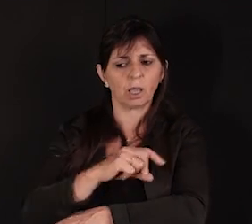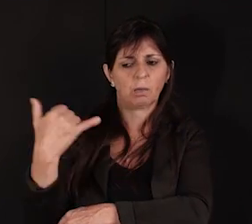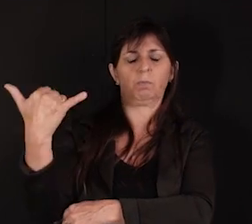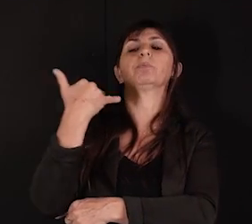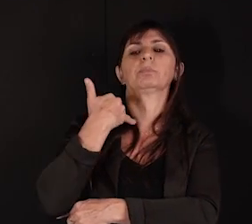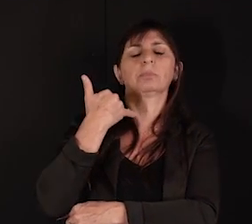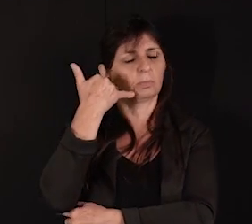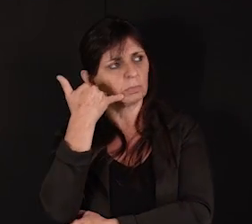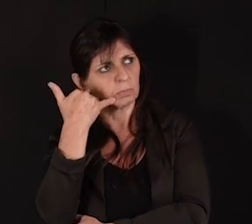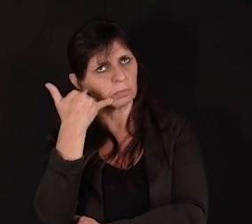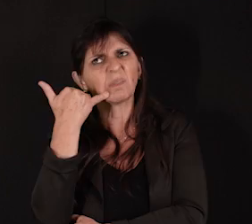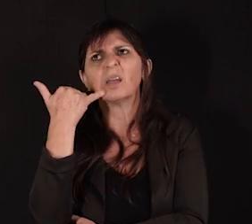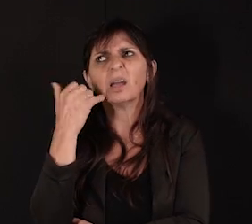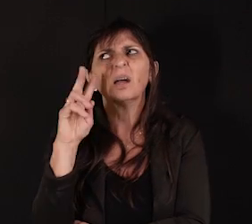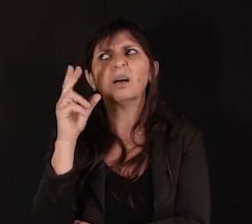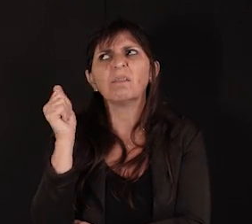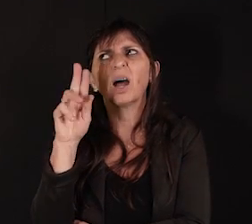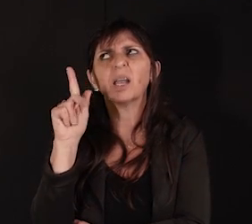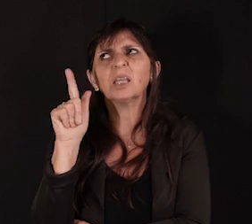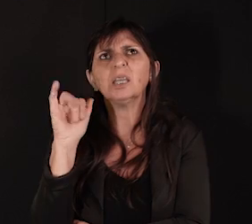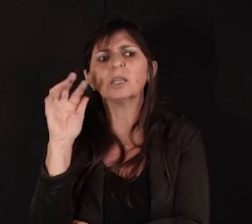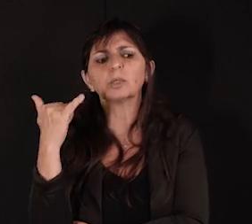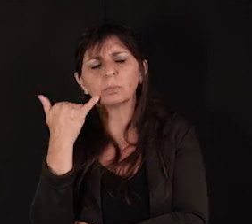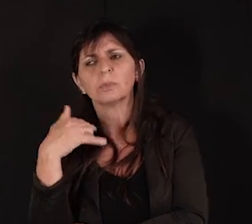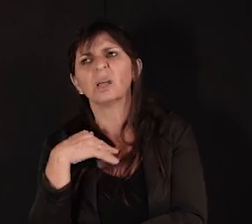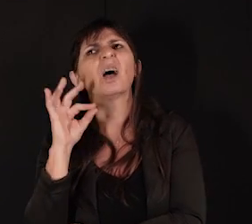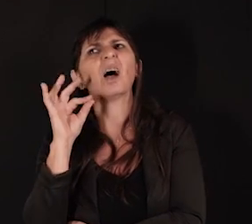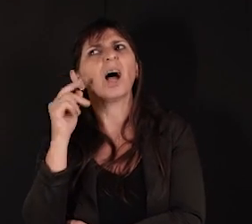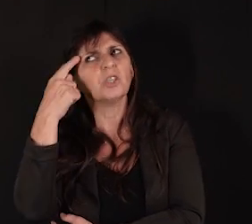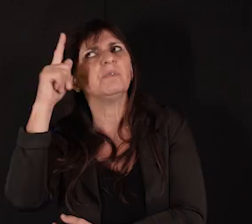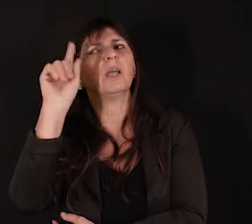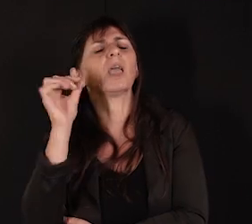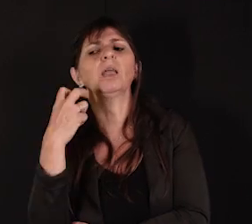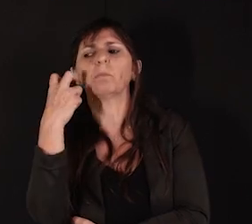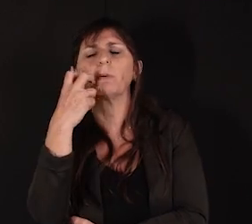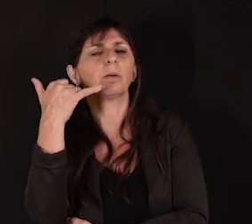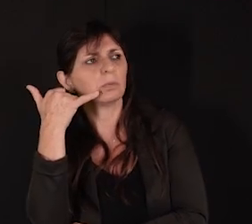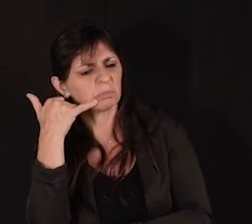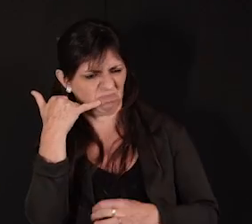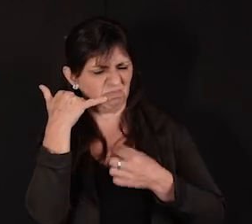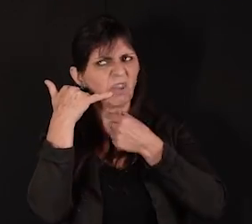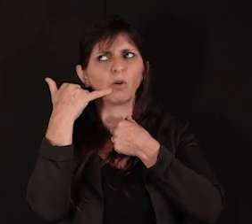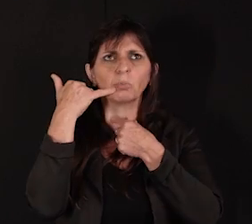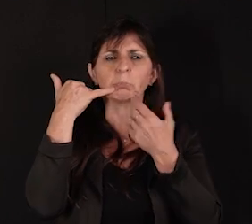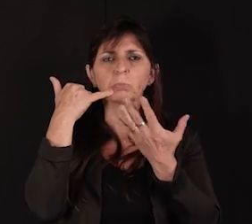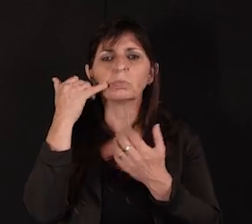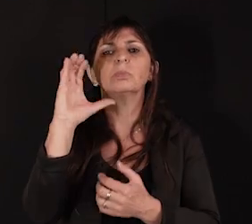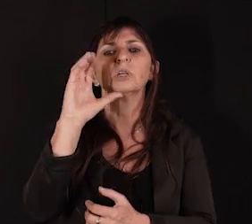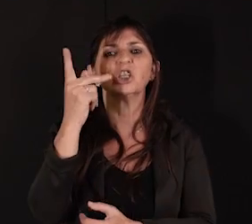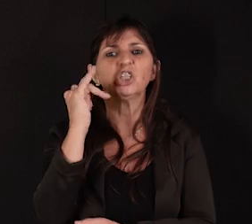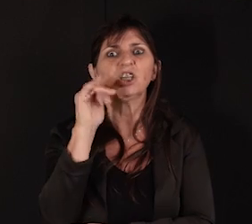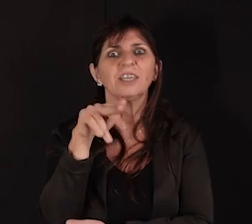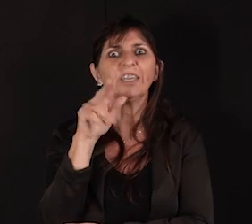adivinha quem está falando? Eu fiquei meio assim, não reconheci a voz na hora, né? Daí ele disse, é o Chiquito, eu quero que você